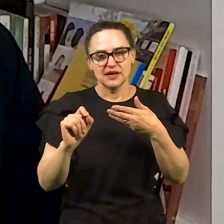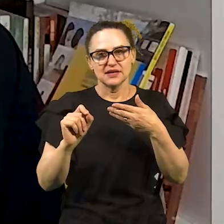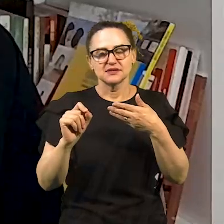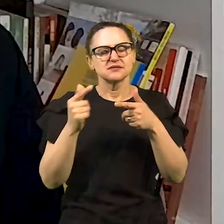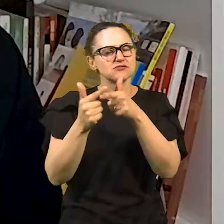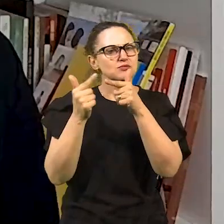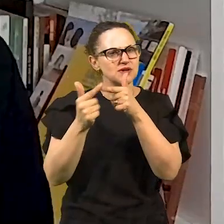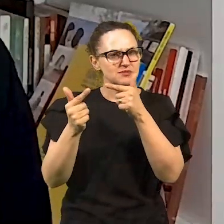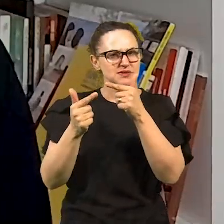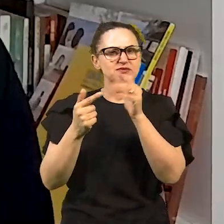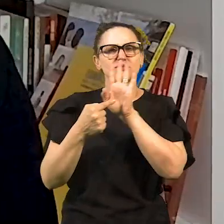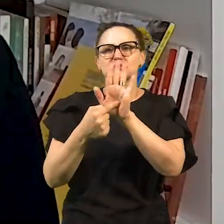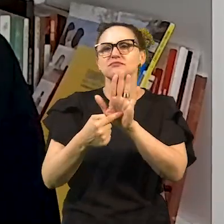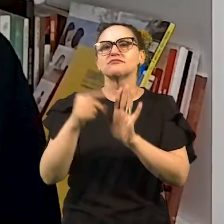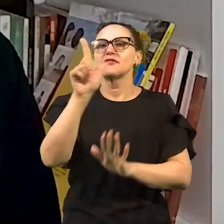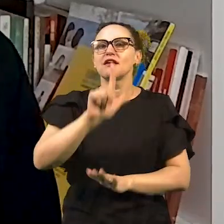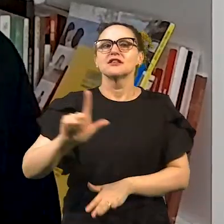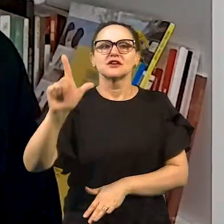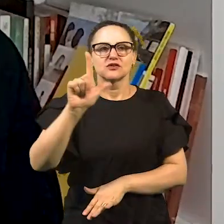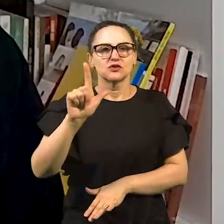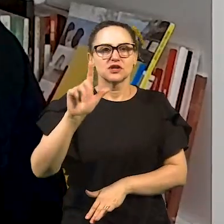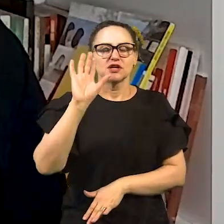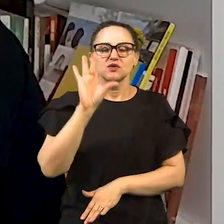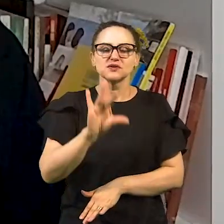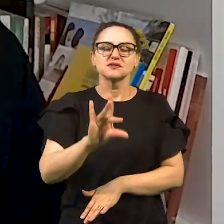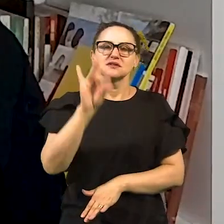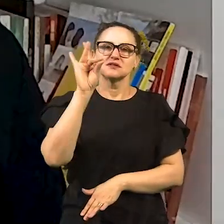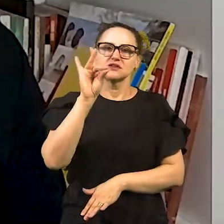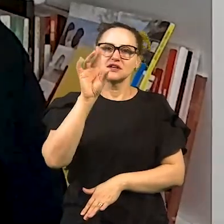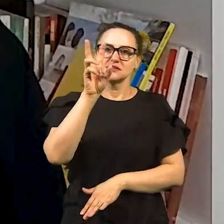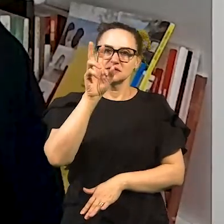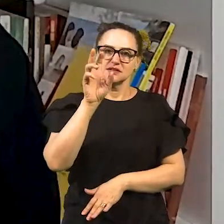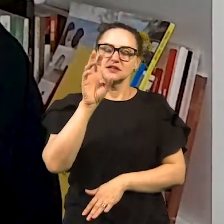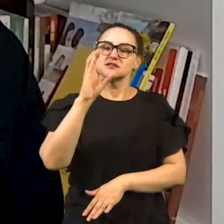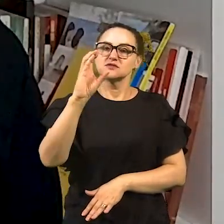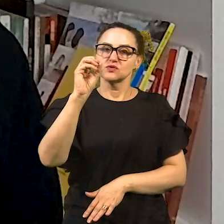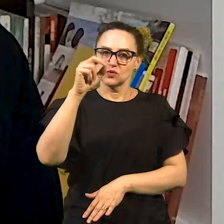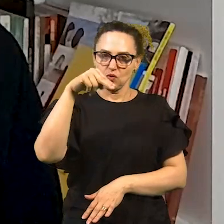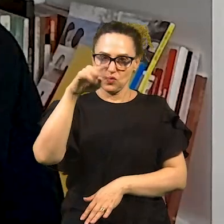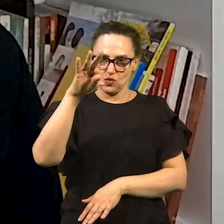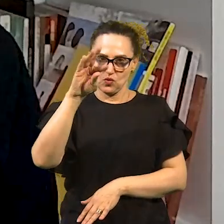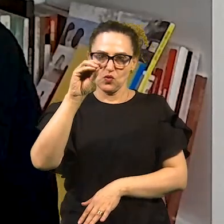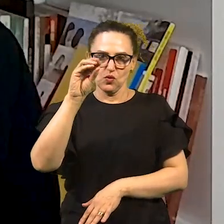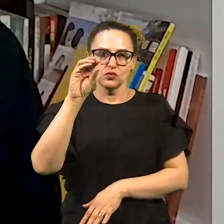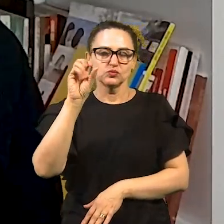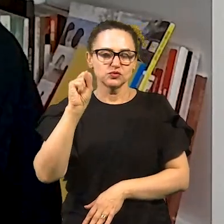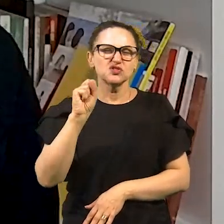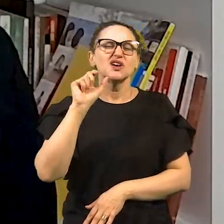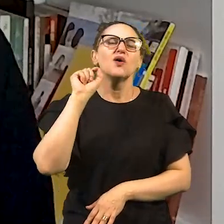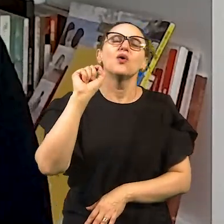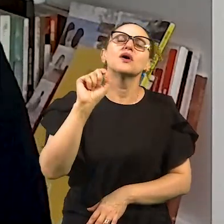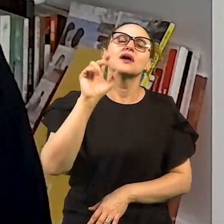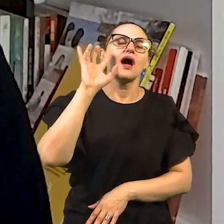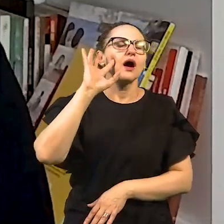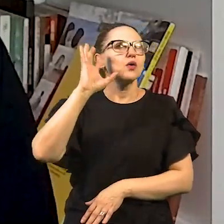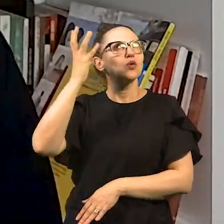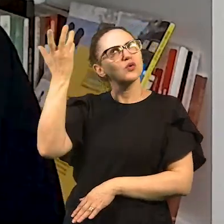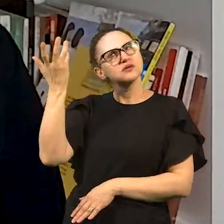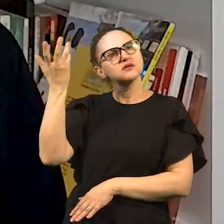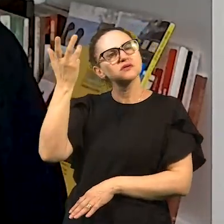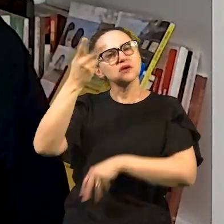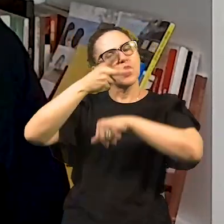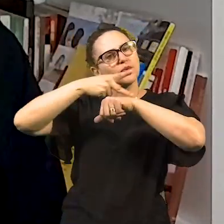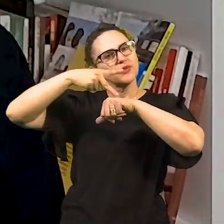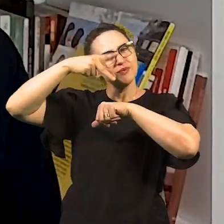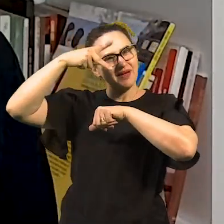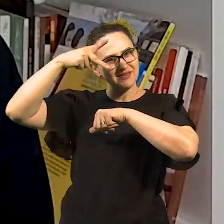da literatura. Então eu selecionei esses contos exatamente para a gente ter uma noção do que acontecia no país, porque